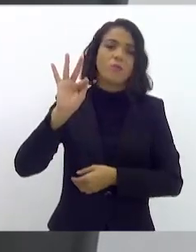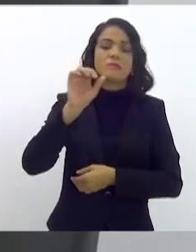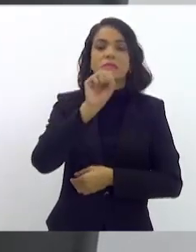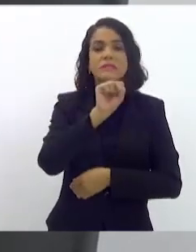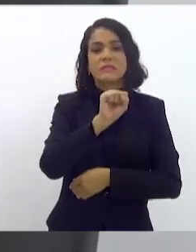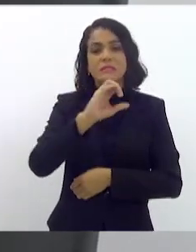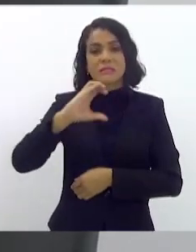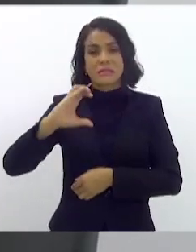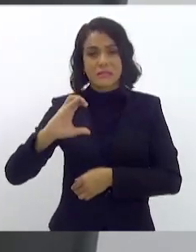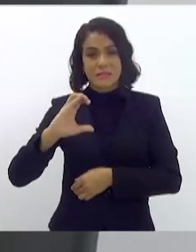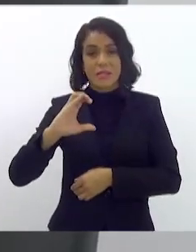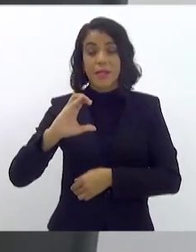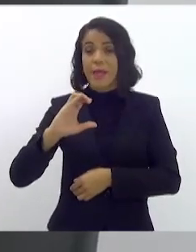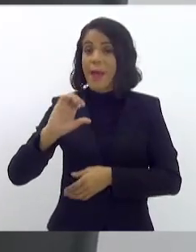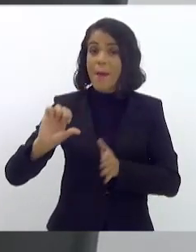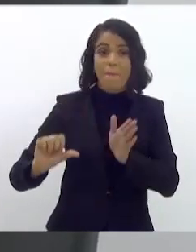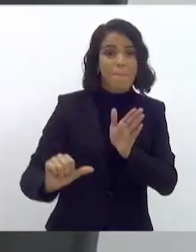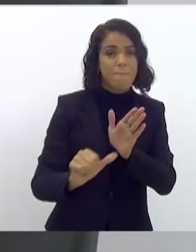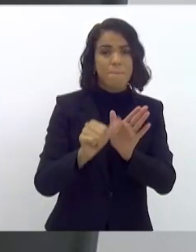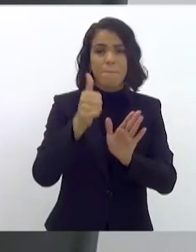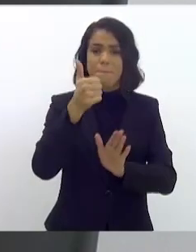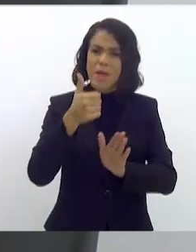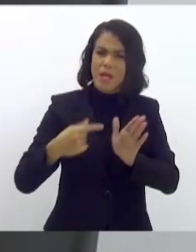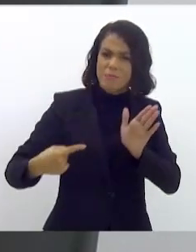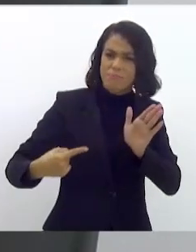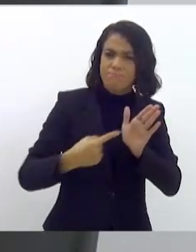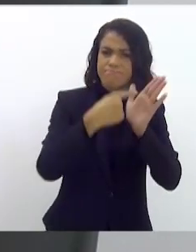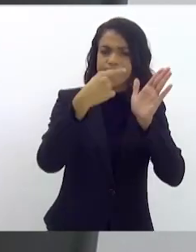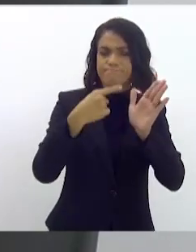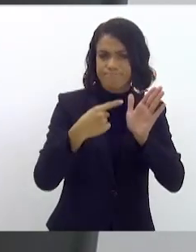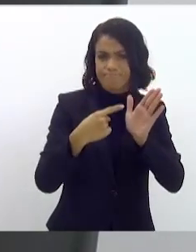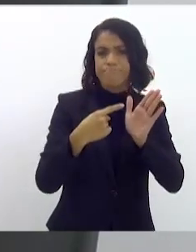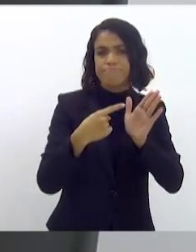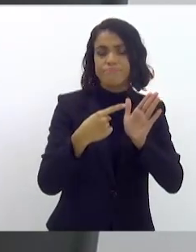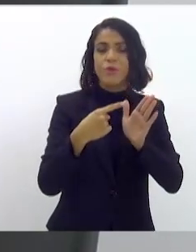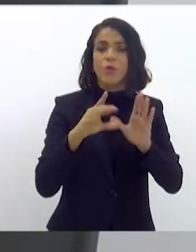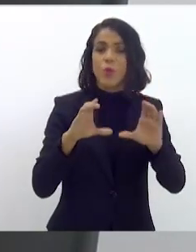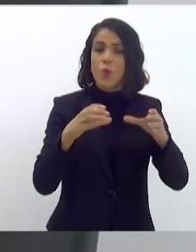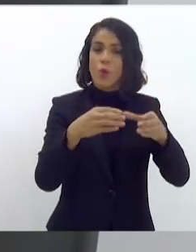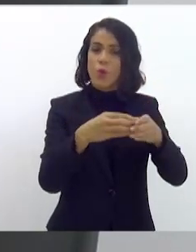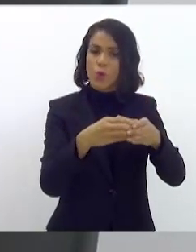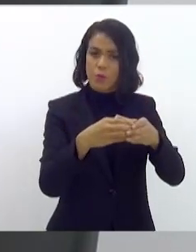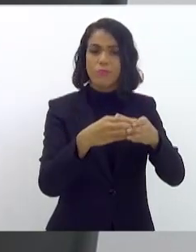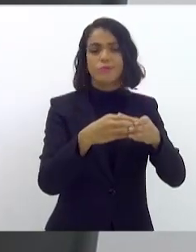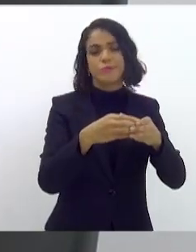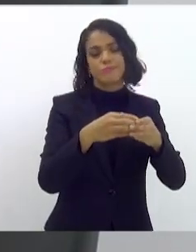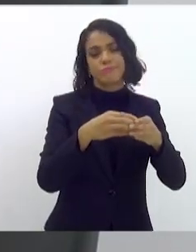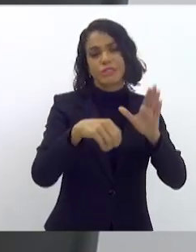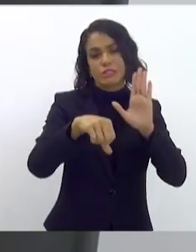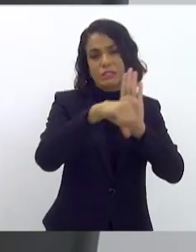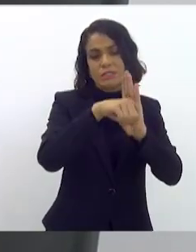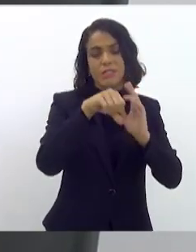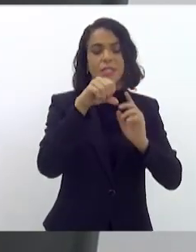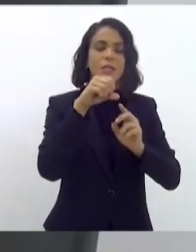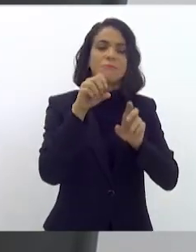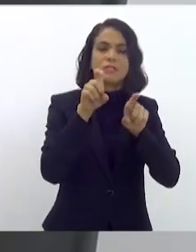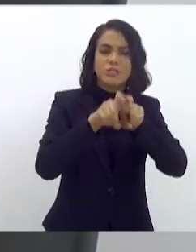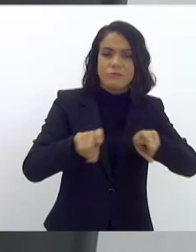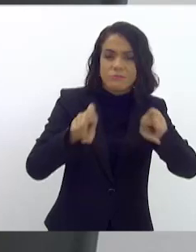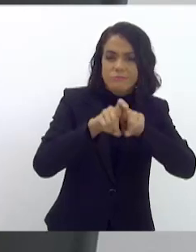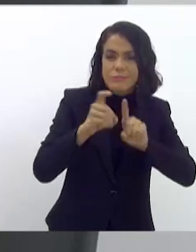Catarina, que é pioneira na denúncia e na investigação de grupos cibernéticos que se organizam